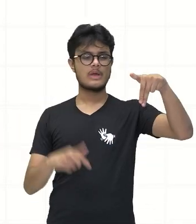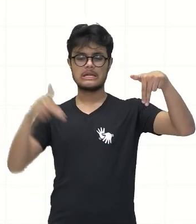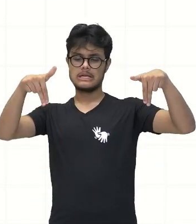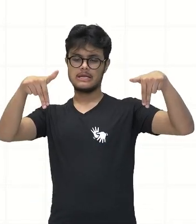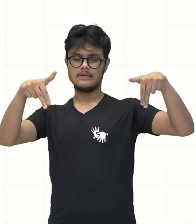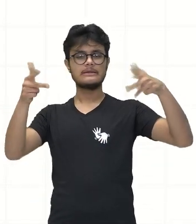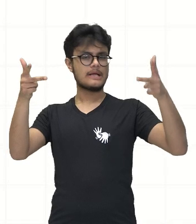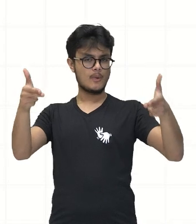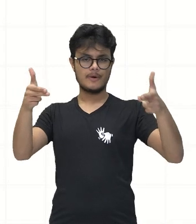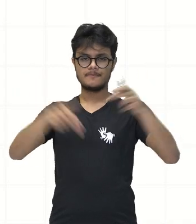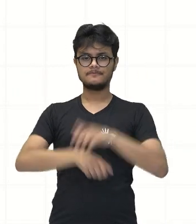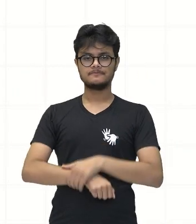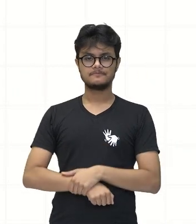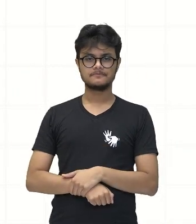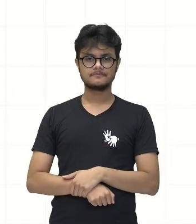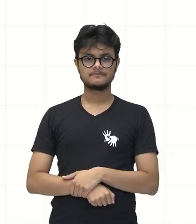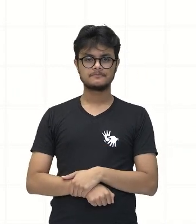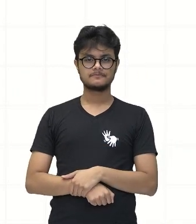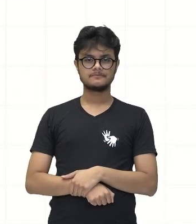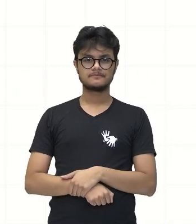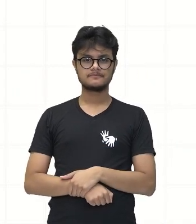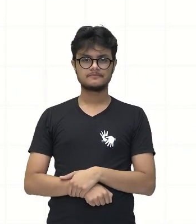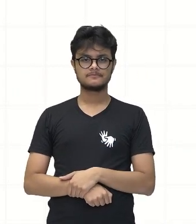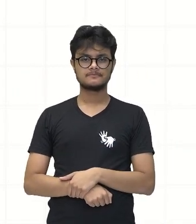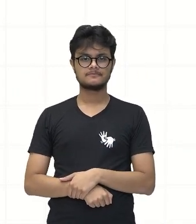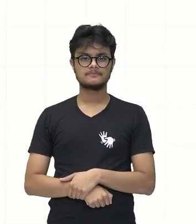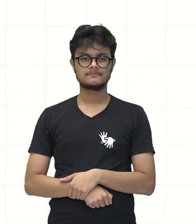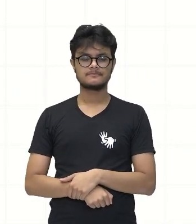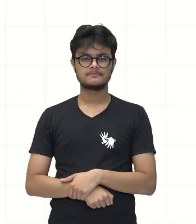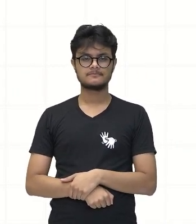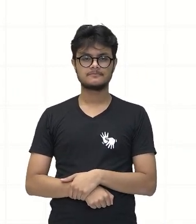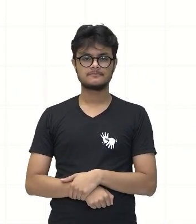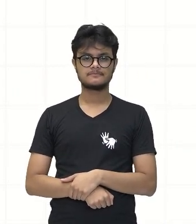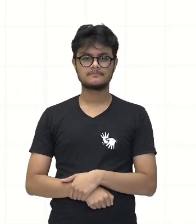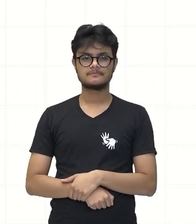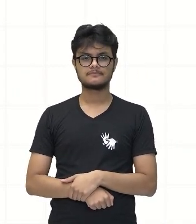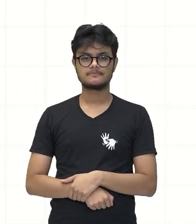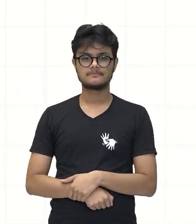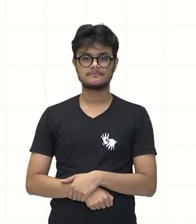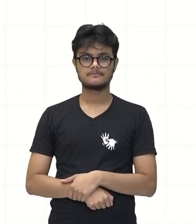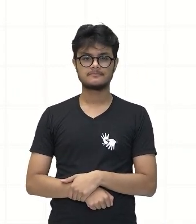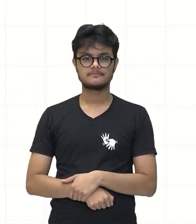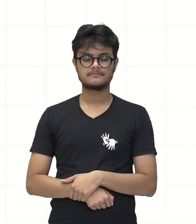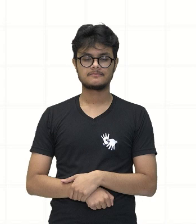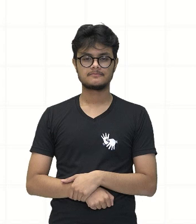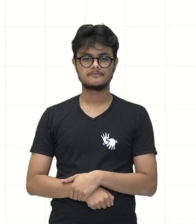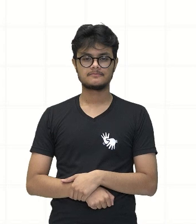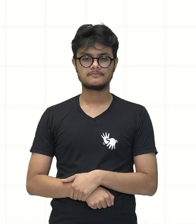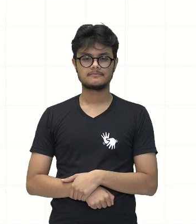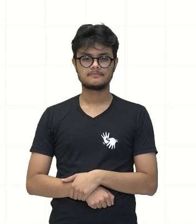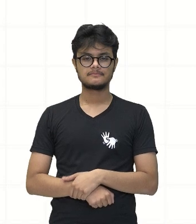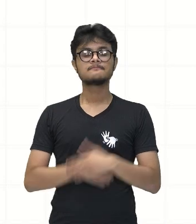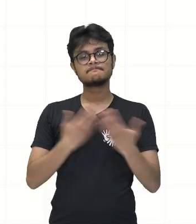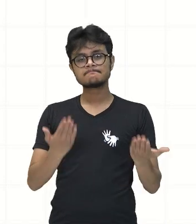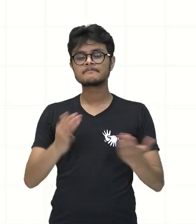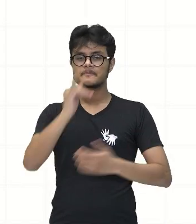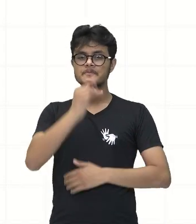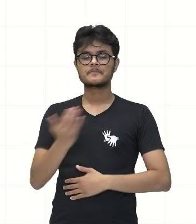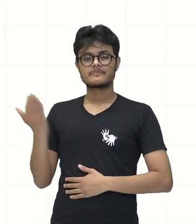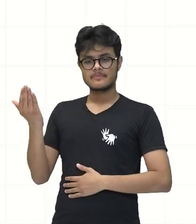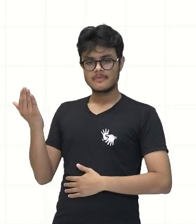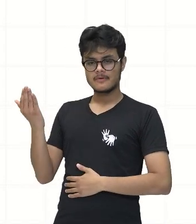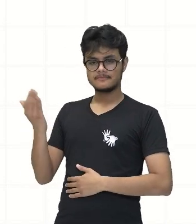não, o índice é igual ao expoente e corta a raiz. Mas, na verdade, a gente sabe que isso é uma propriedade. Por quê? Quando eu